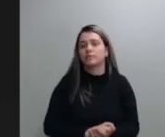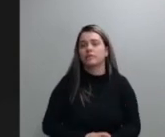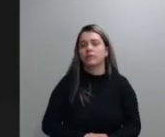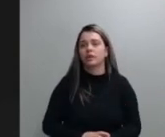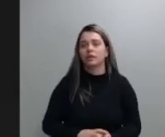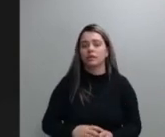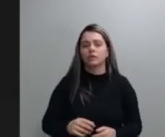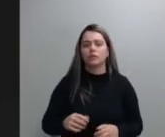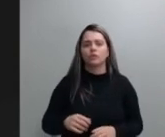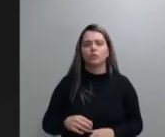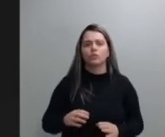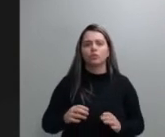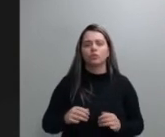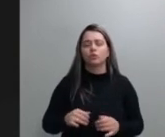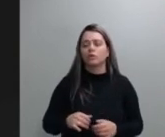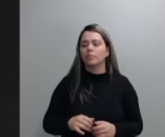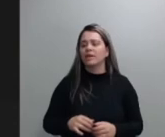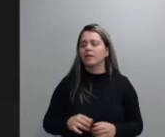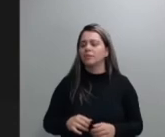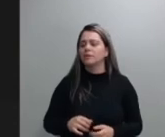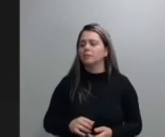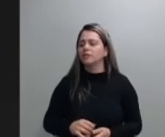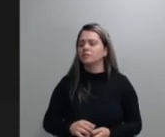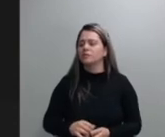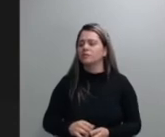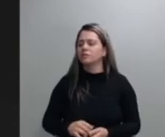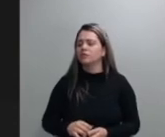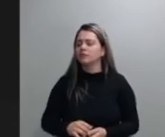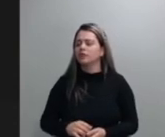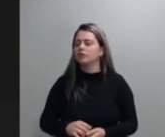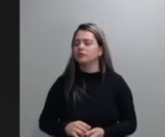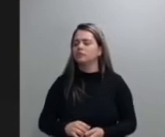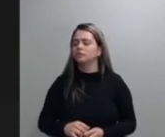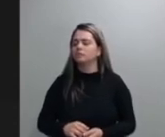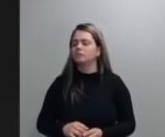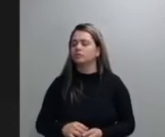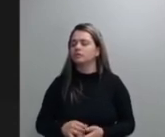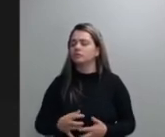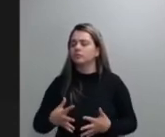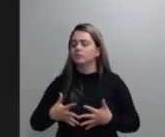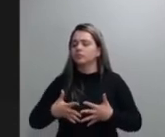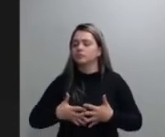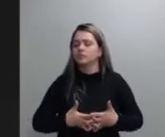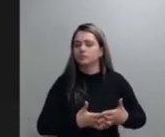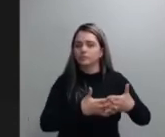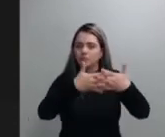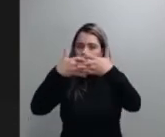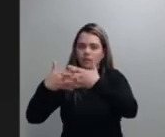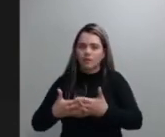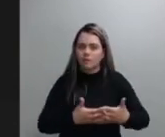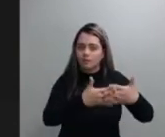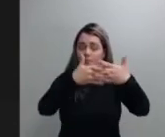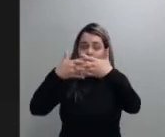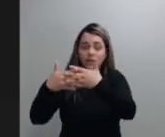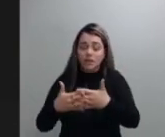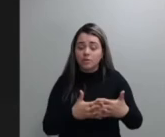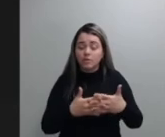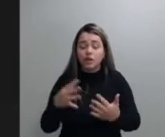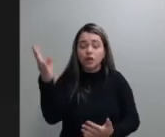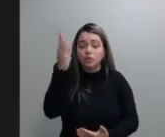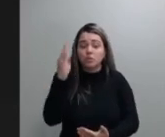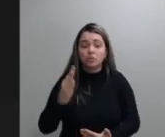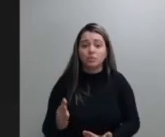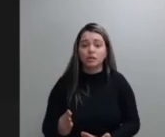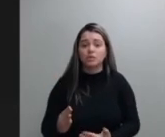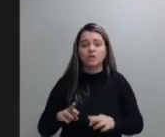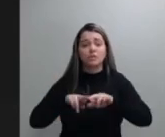gigantescos isso tem de apresentar isso ao CAD isso tem de ser apresentado ao CAD no Brasil o é o Brasil e uma coisa se